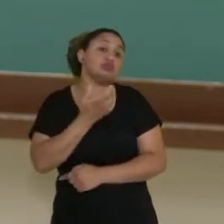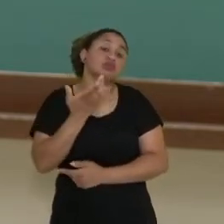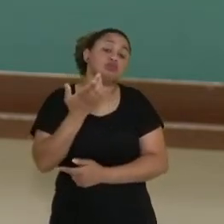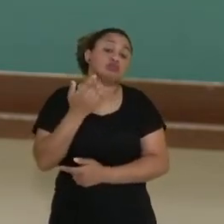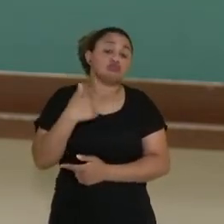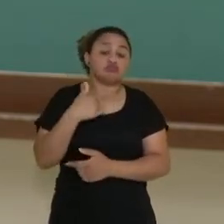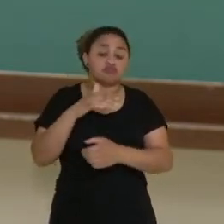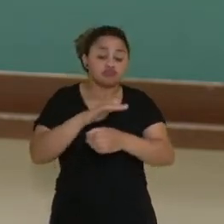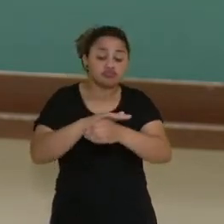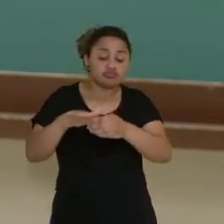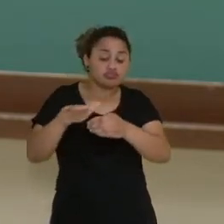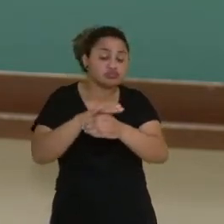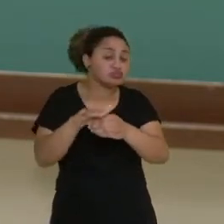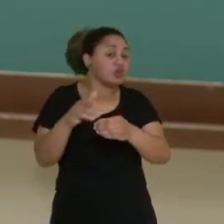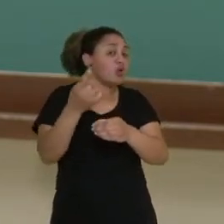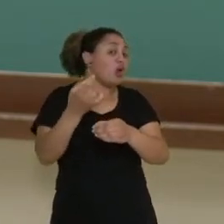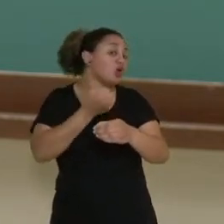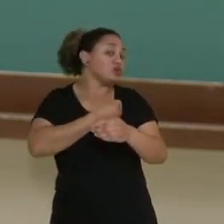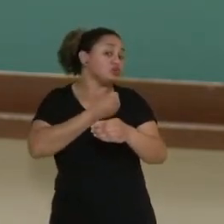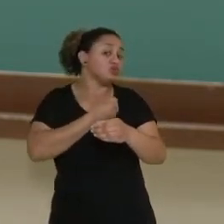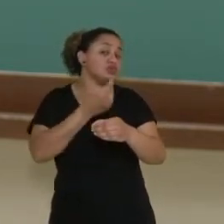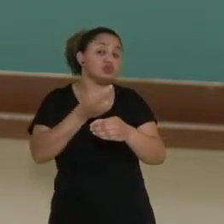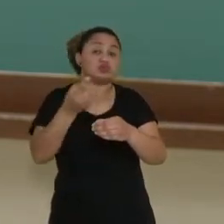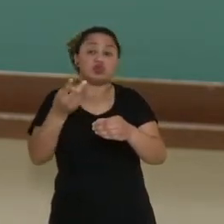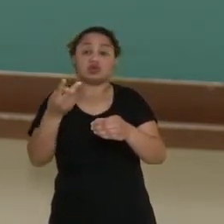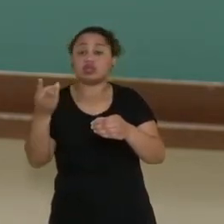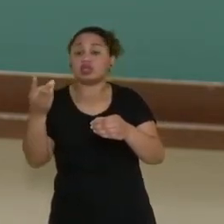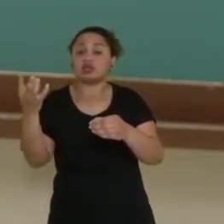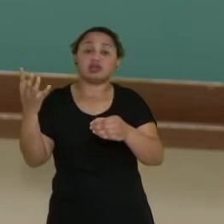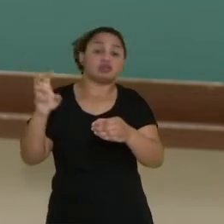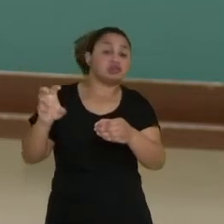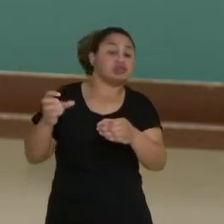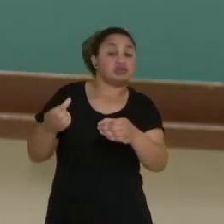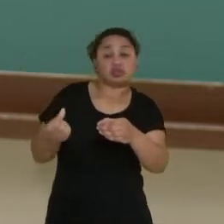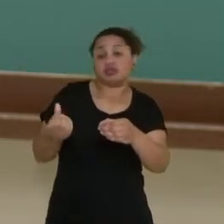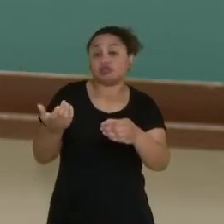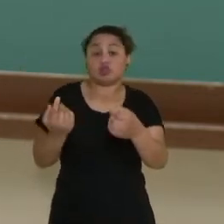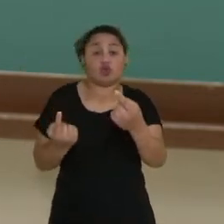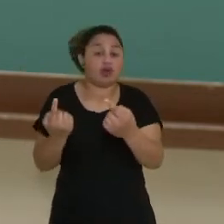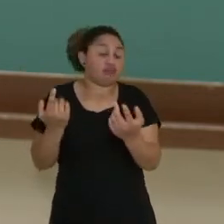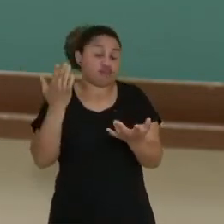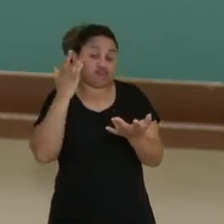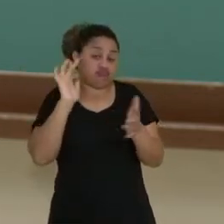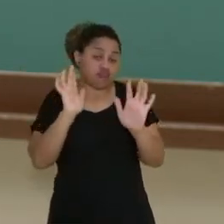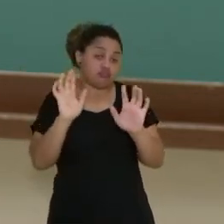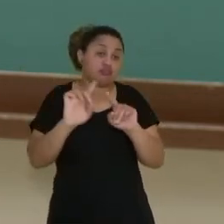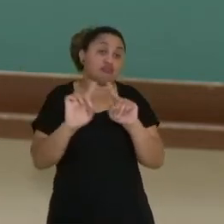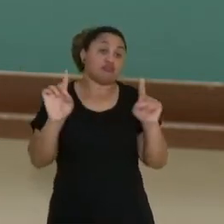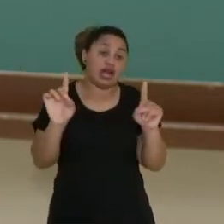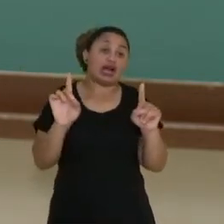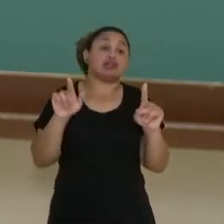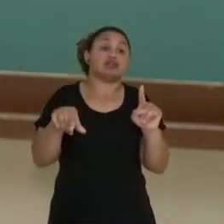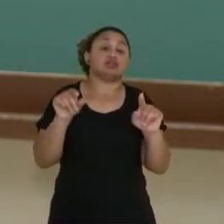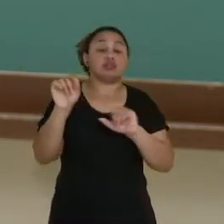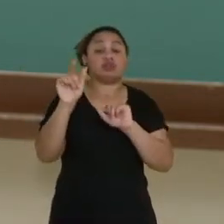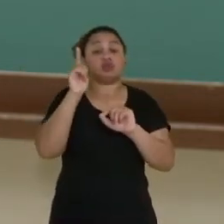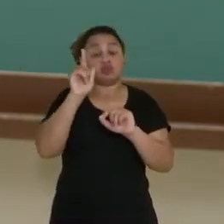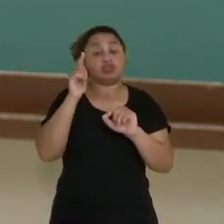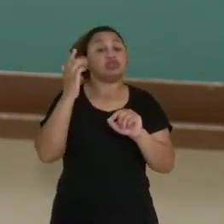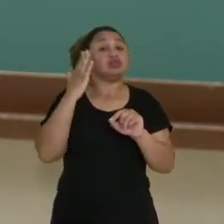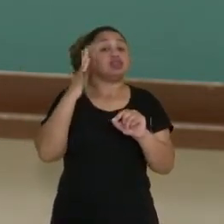vai sair, qual a face que vai sair, se vai ser 1, 2, 3, 4, 5 ou 6. Mas eu consigo calcular